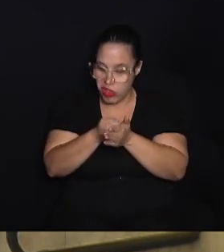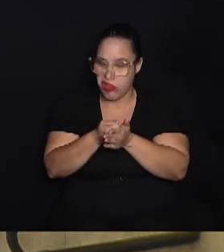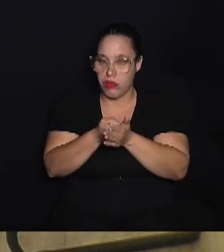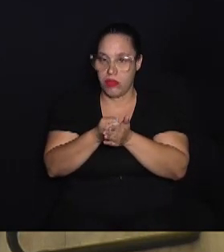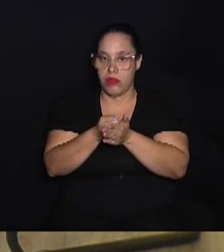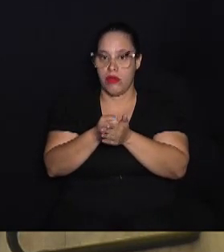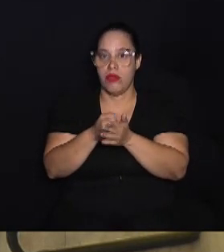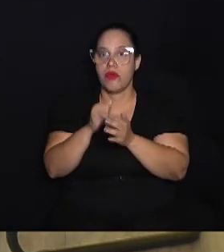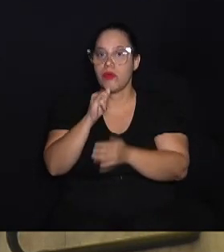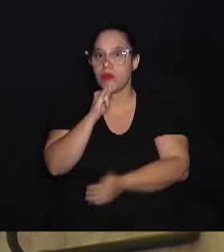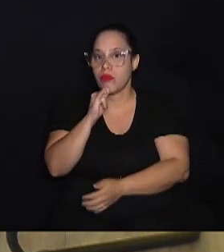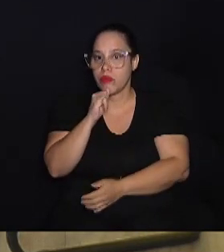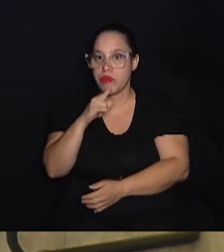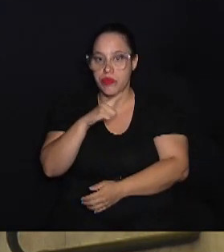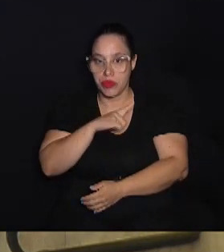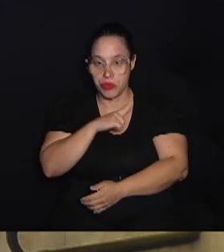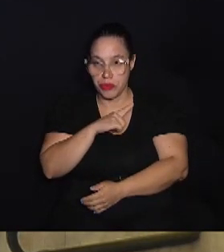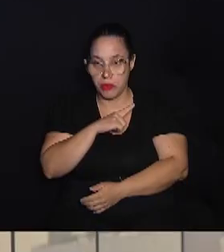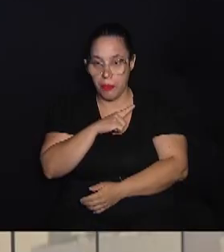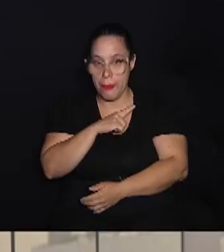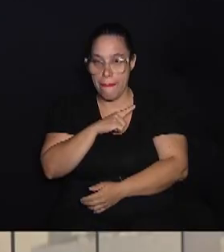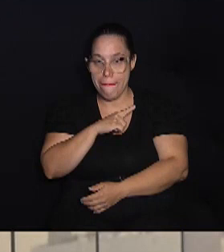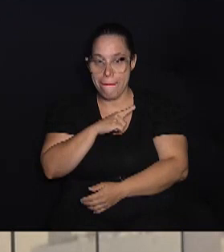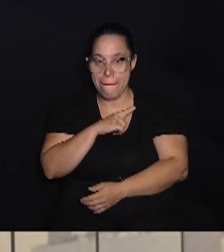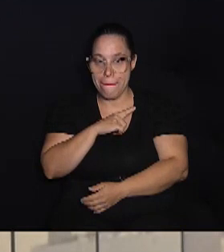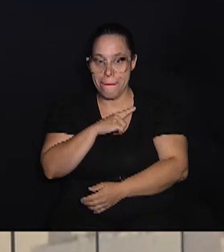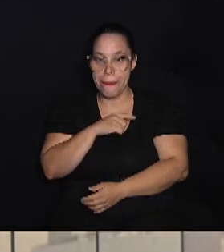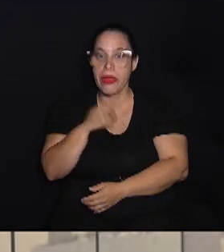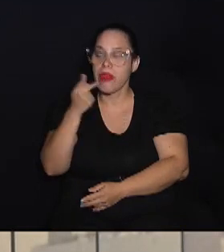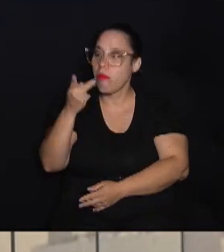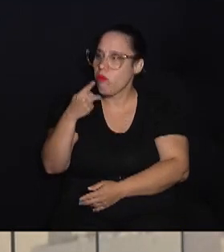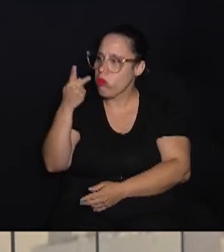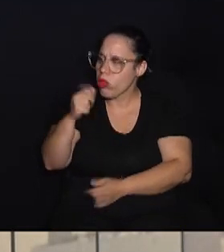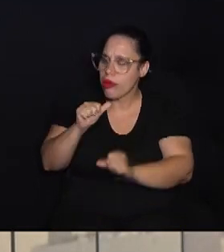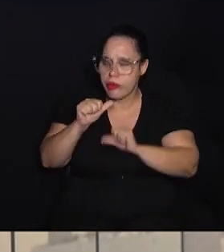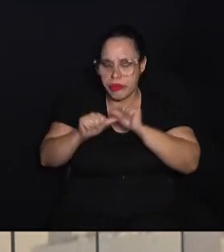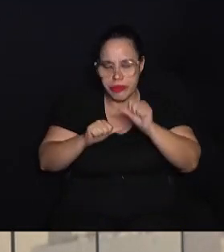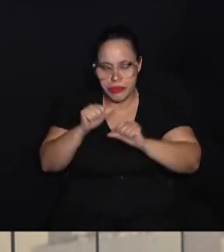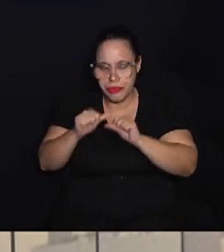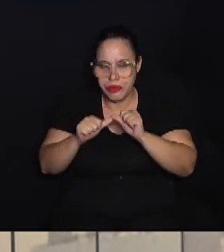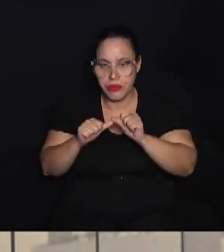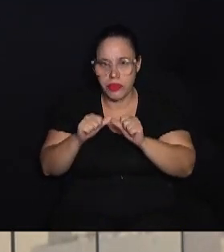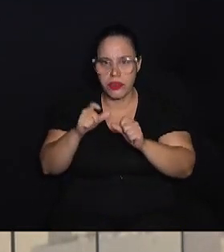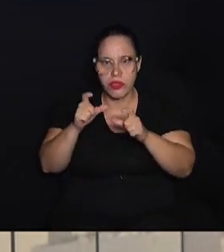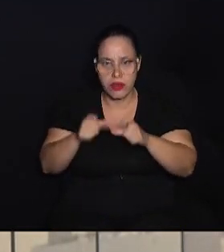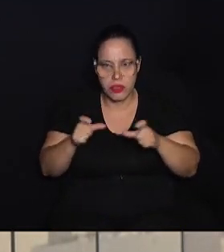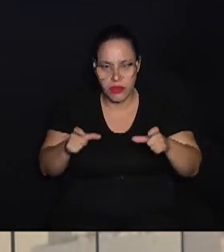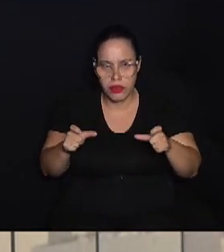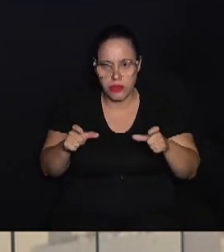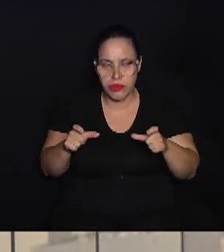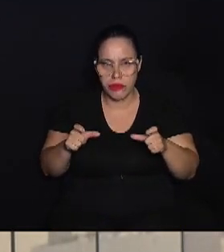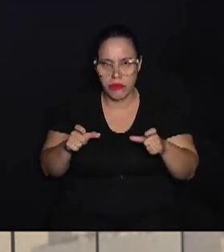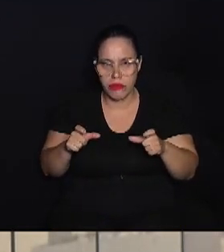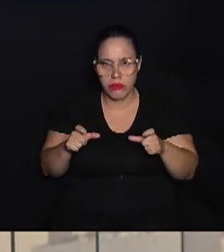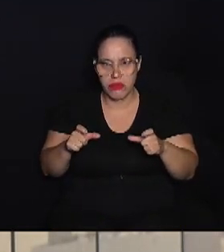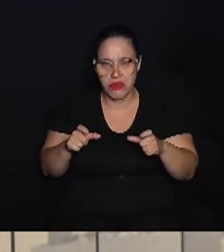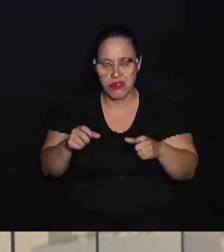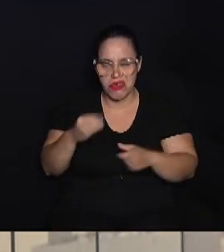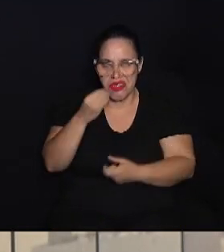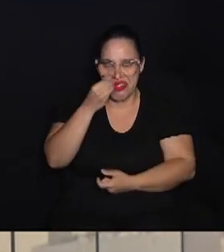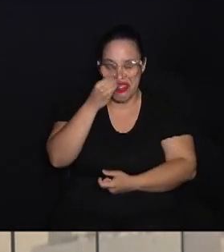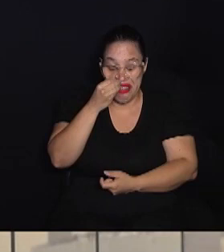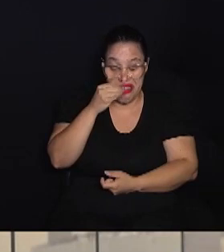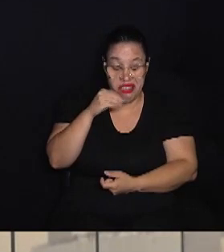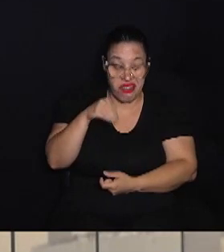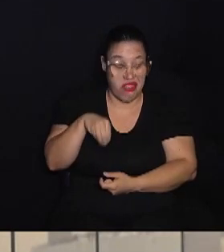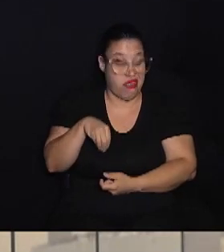Então, por exemplo, a gente tem a questão que a gente vem falando das mudanças, e as pessoas têm assim, uma certa rejeição, até uma